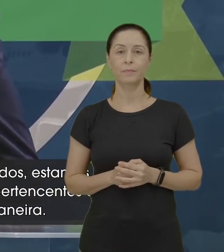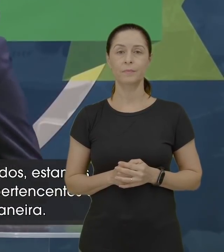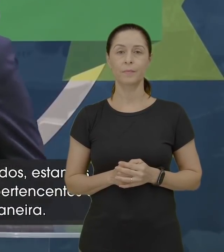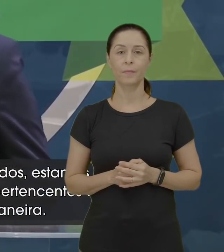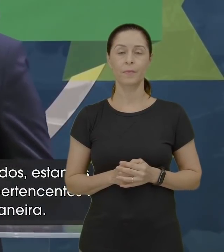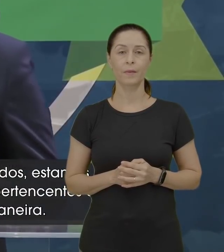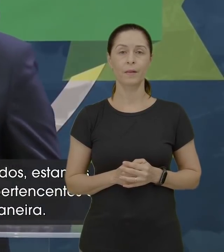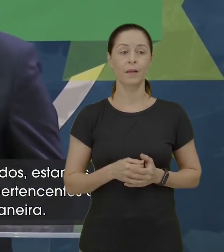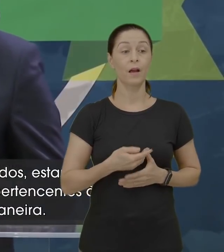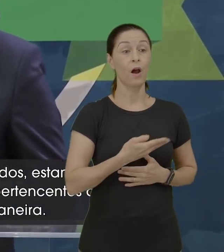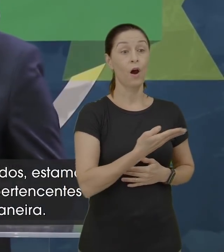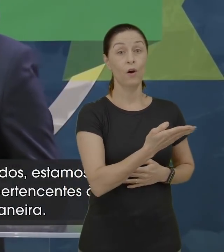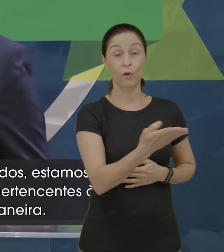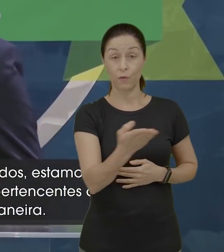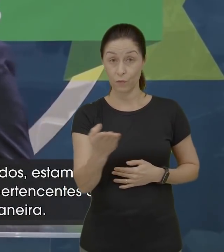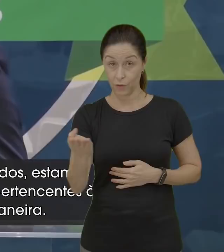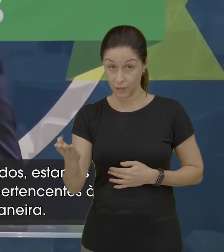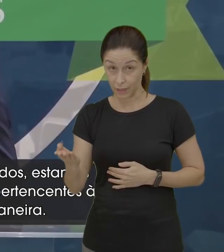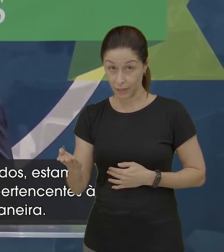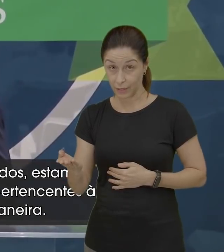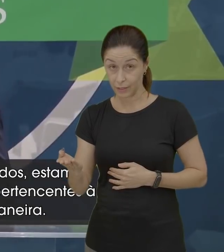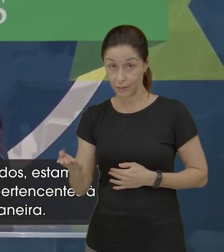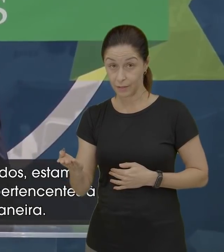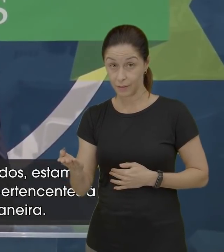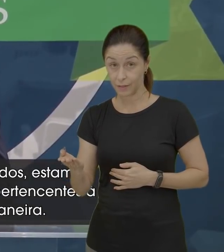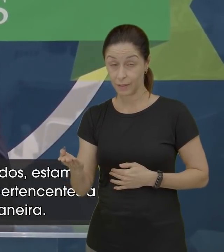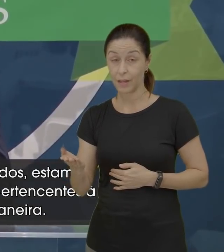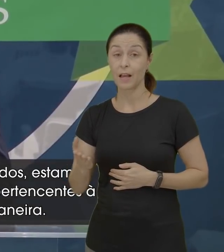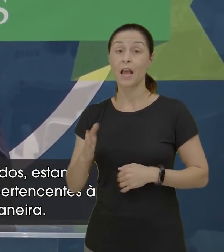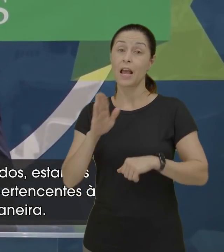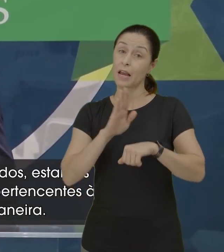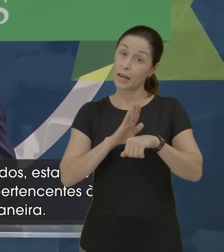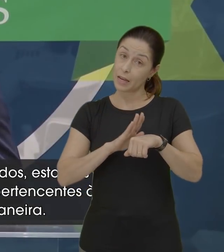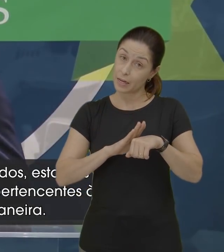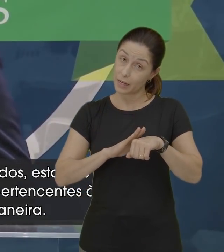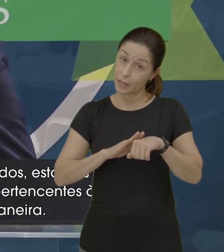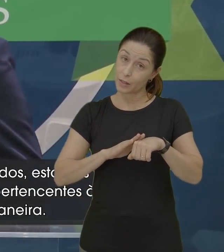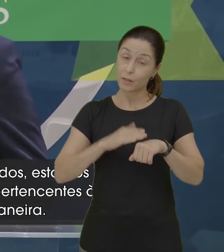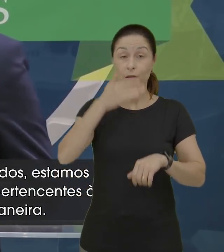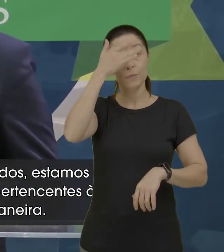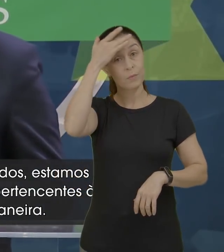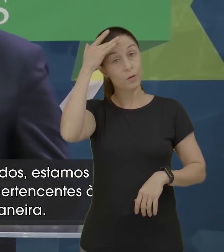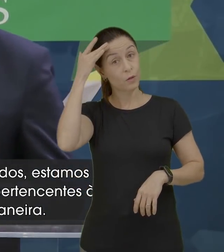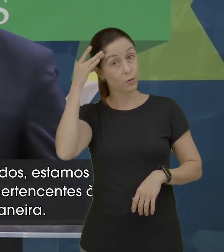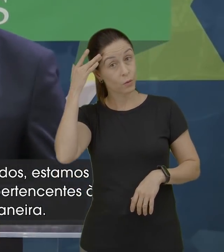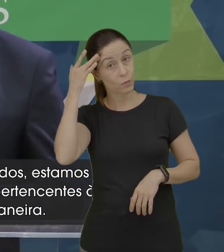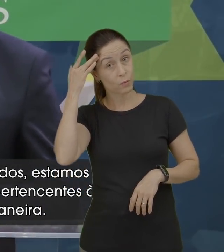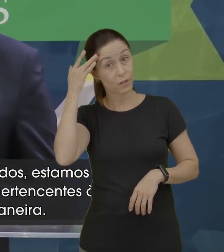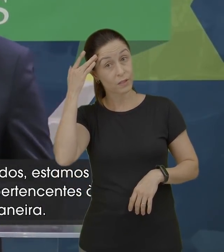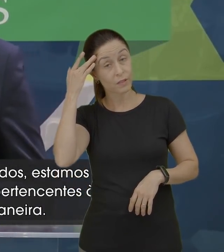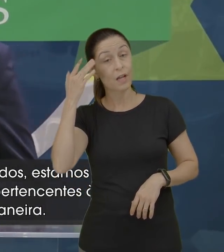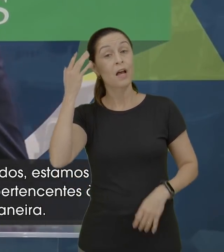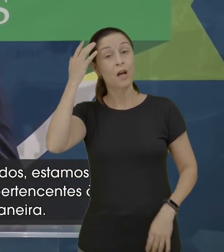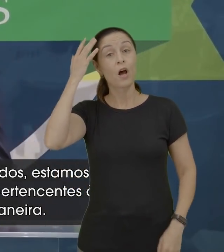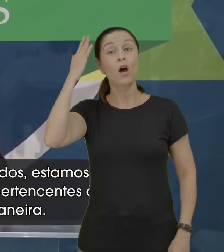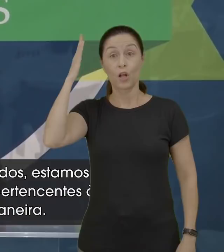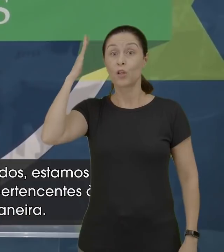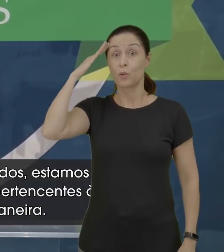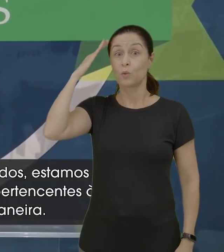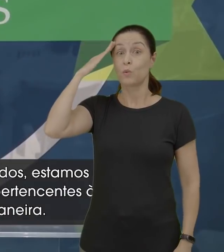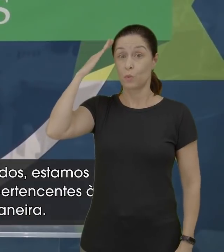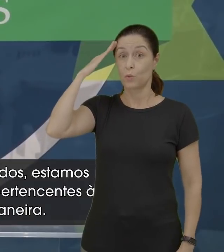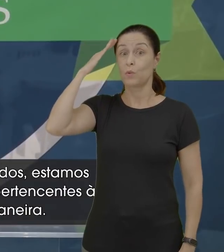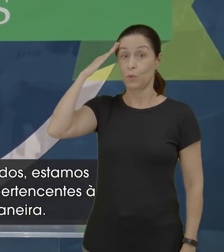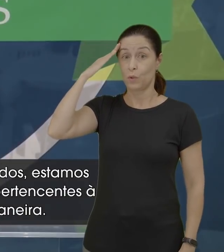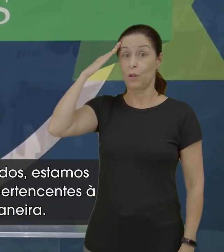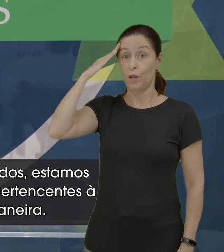Está escrito o seguinte: quanto a vós outros, todavia, ó amados, estamos persuadidos das coisas que